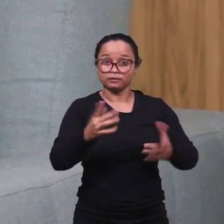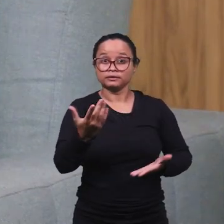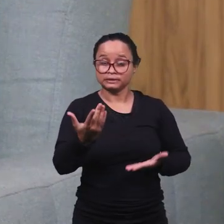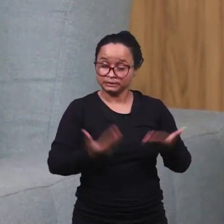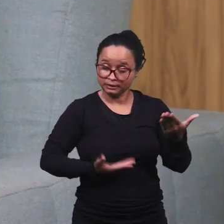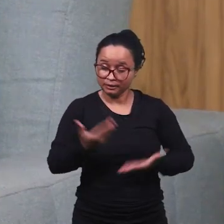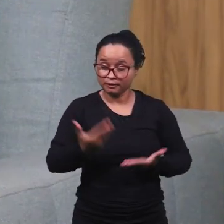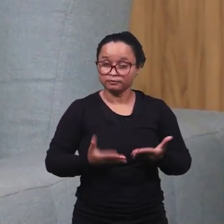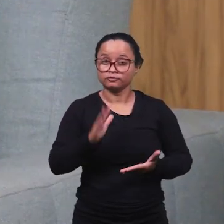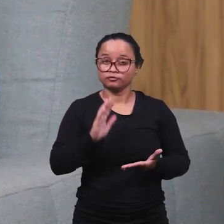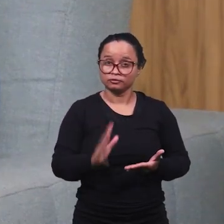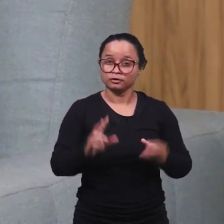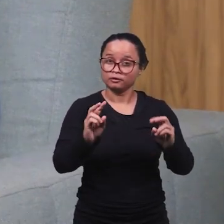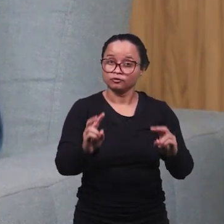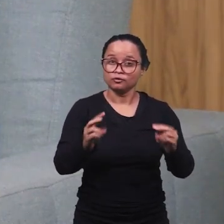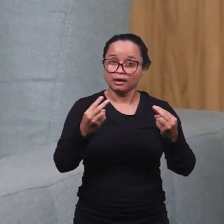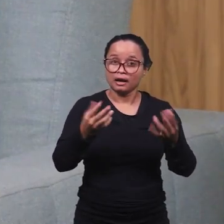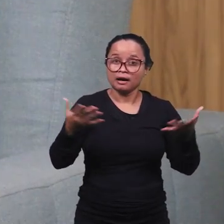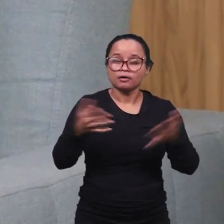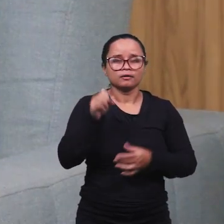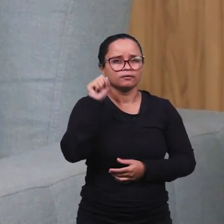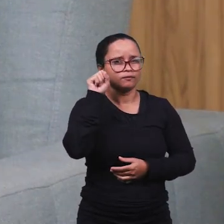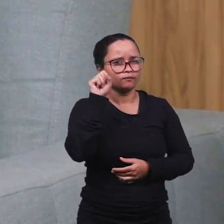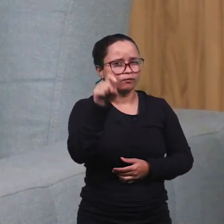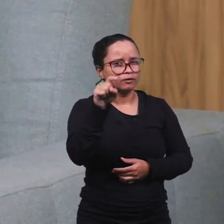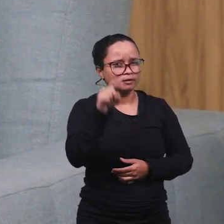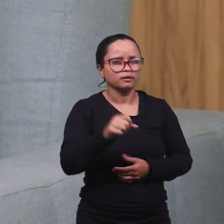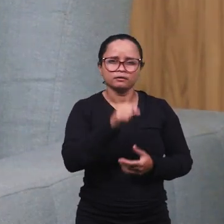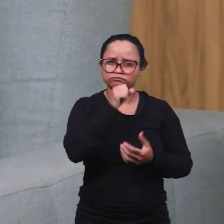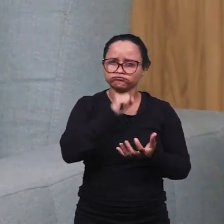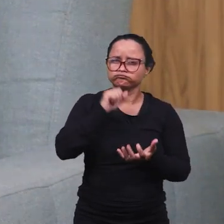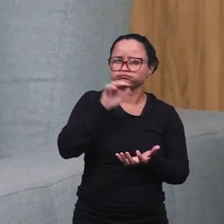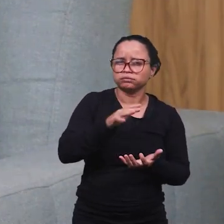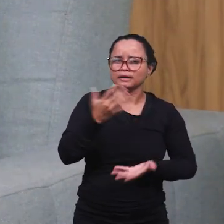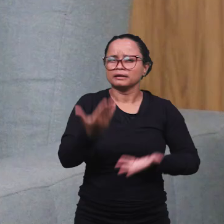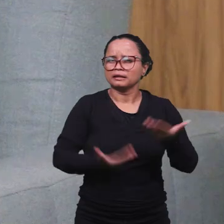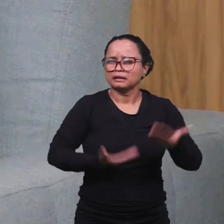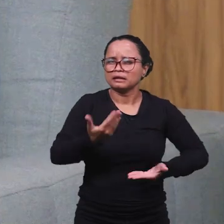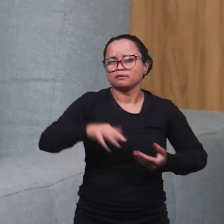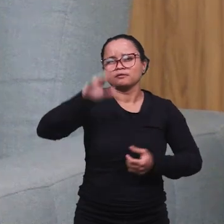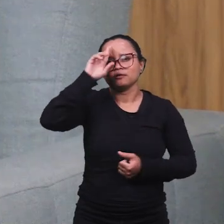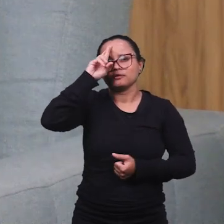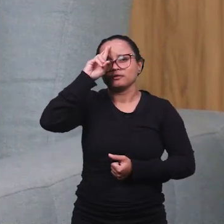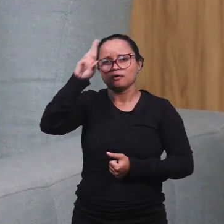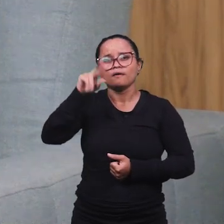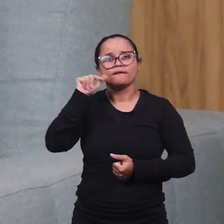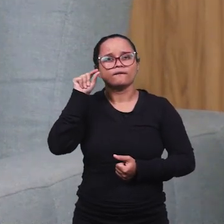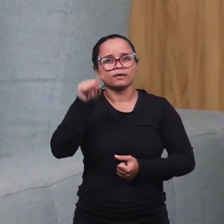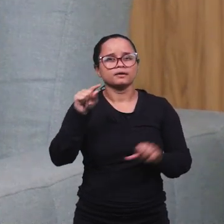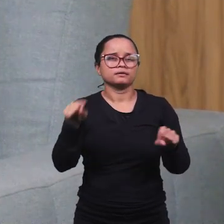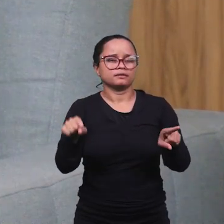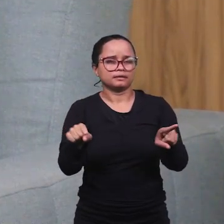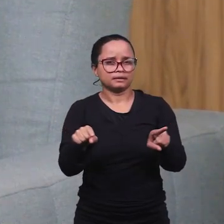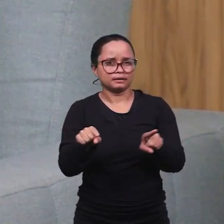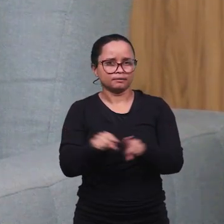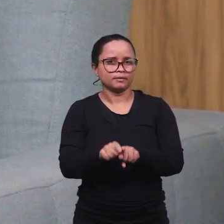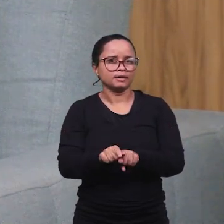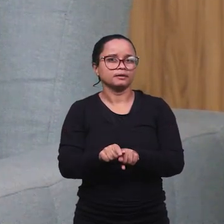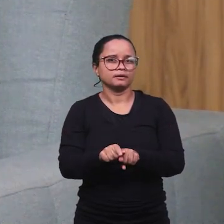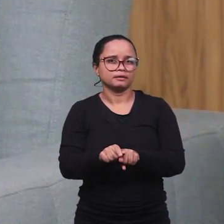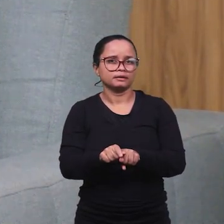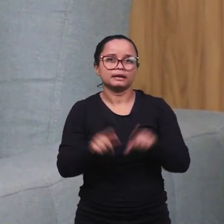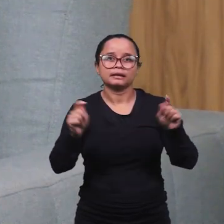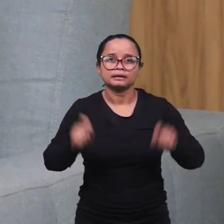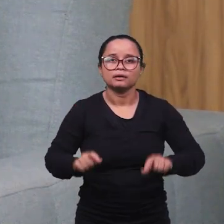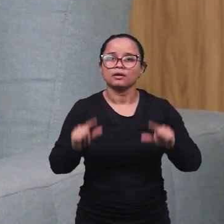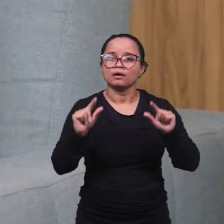muitos irmãos agora nos assistindo. Você que é um idoso que serve ao Senhor, você também